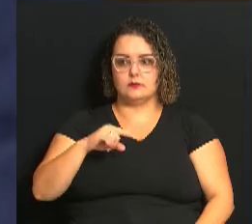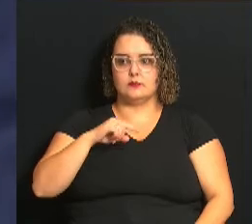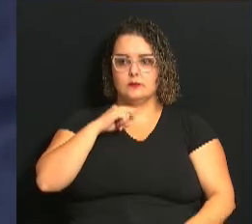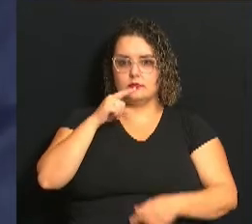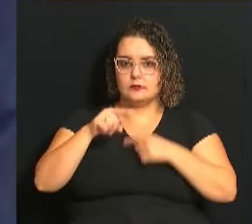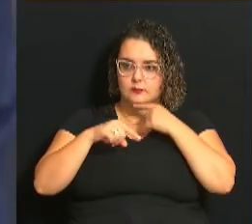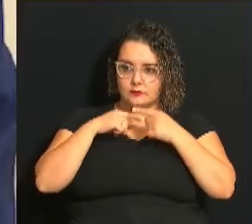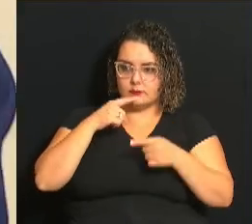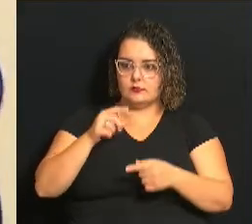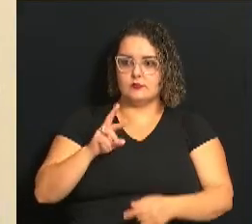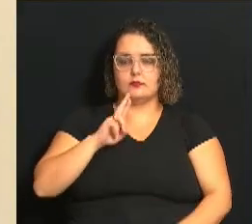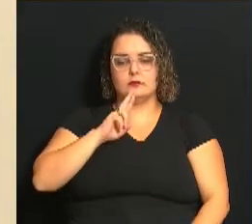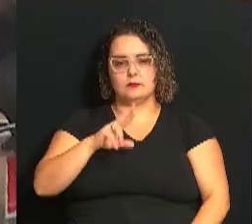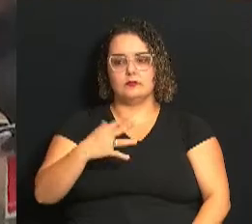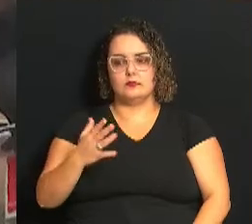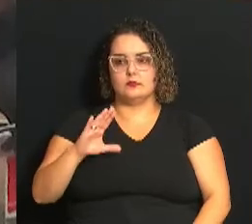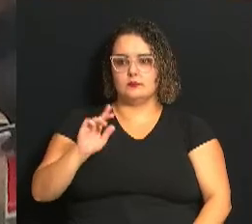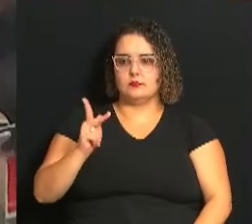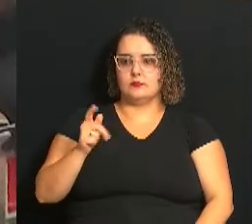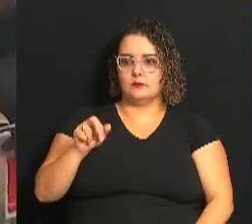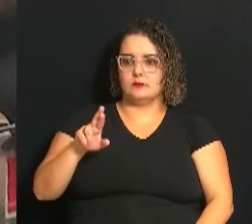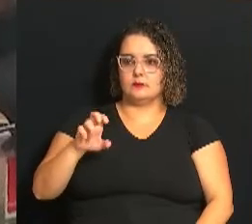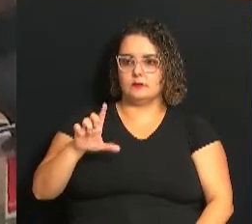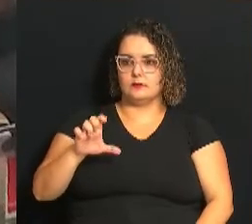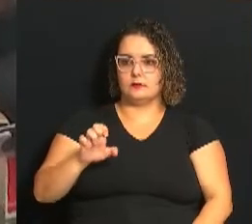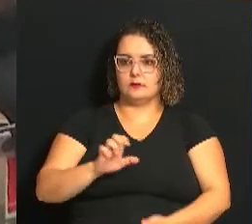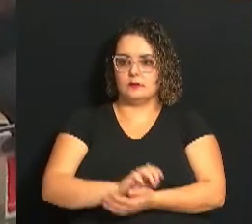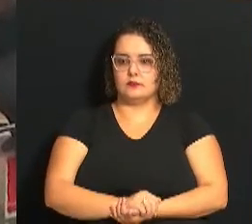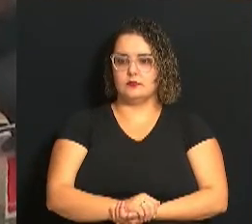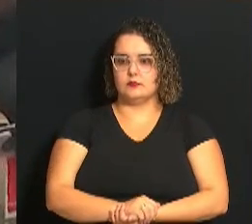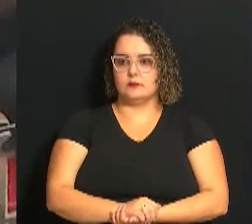senhor Charles tem a palavra.